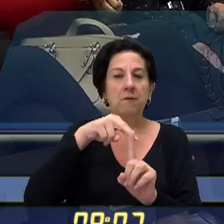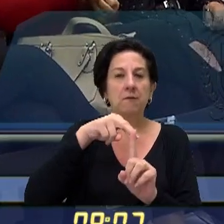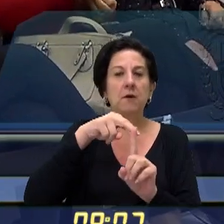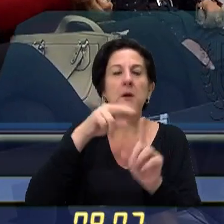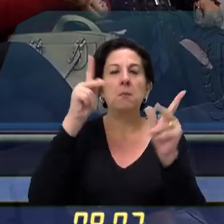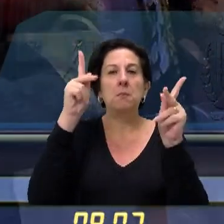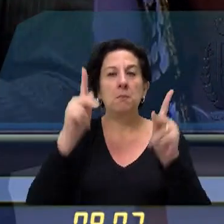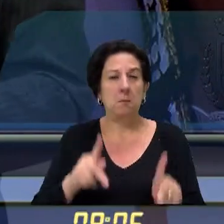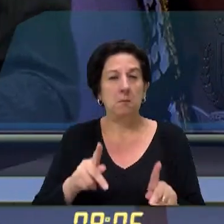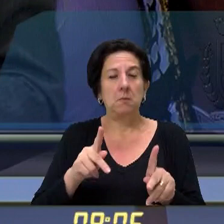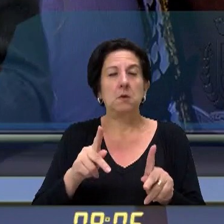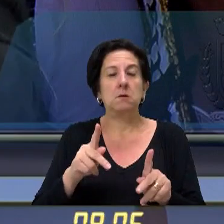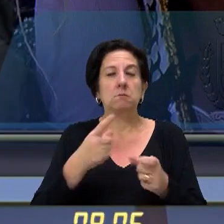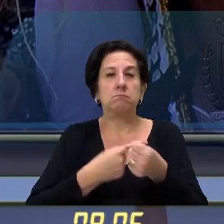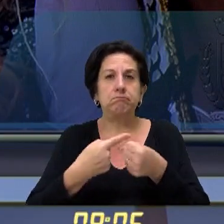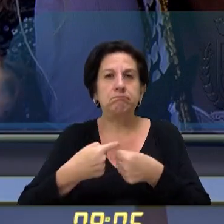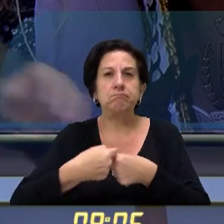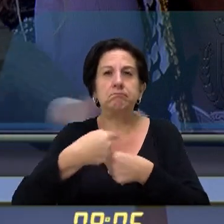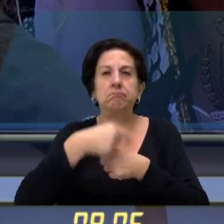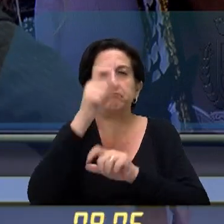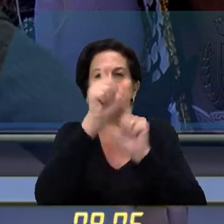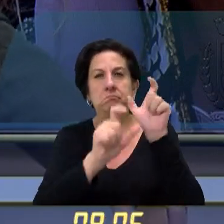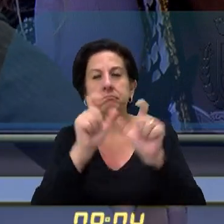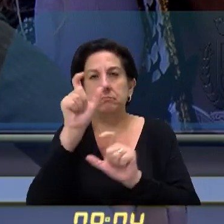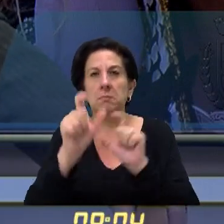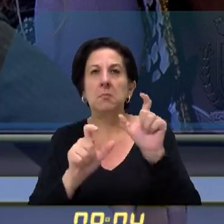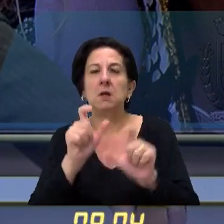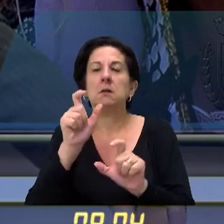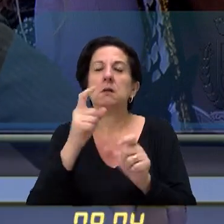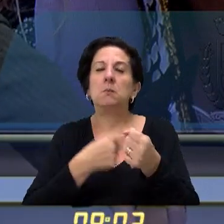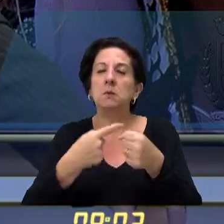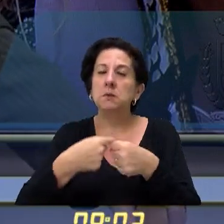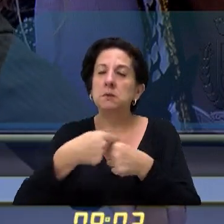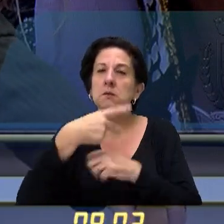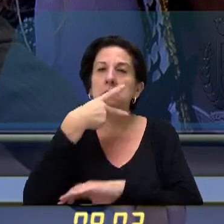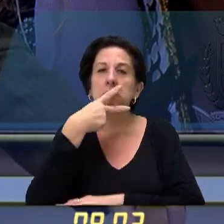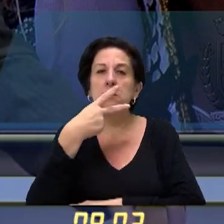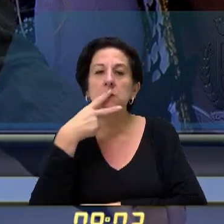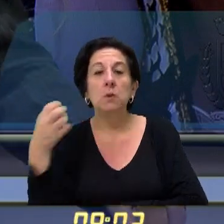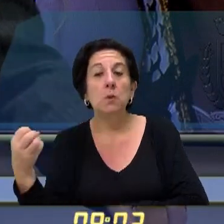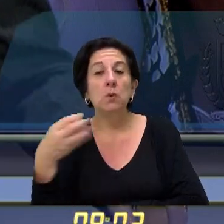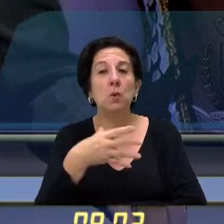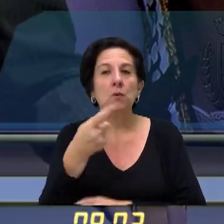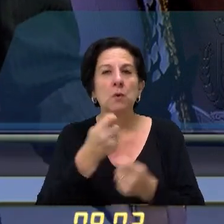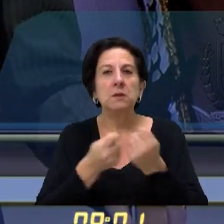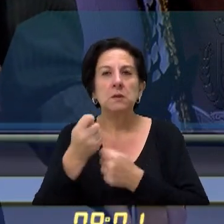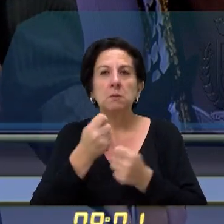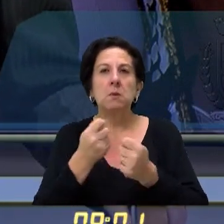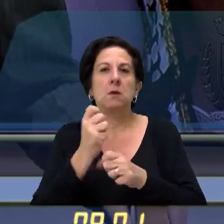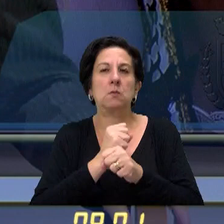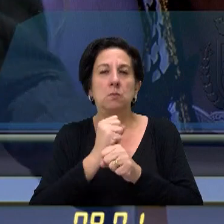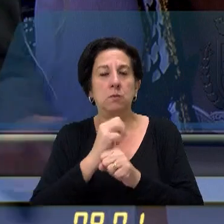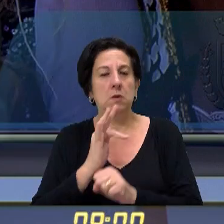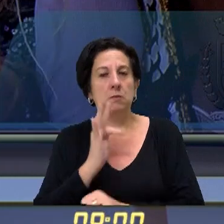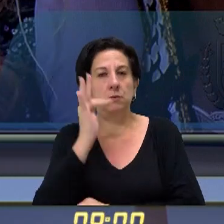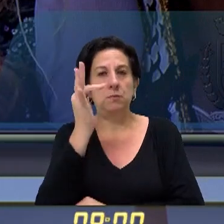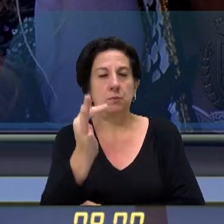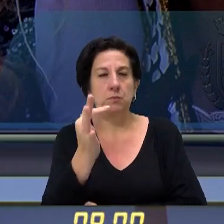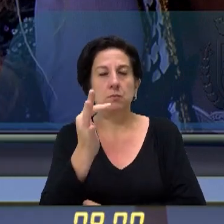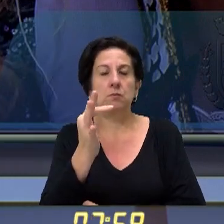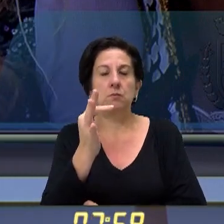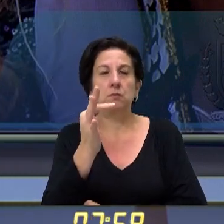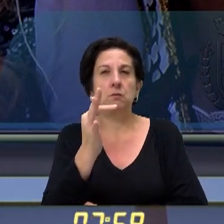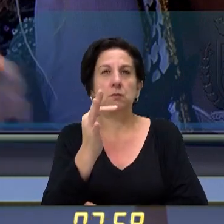população, aos nossos munícipes, de dizer que o município de Santa Cruz do Sul, nesse novo orçamento para o ano que vem, na faixa